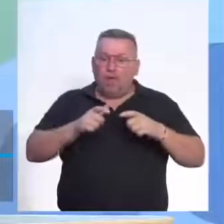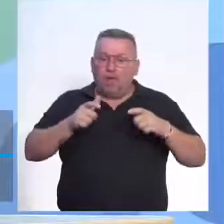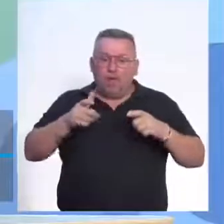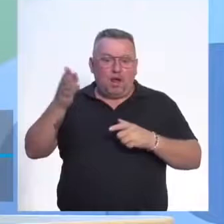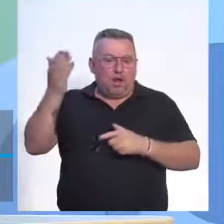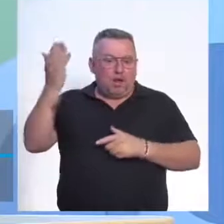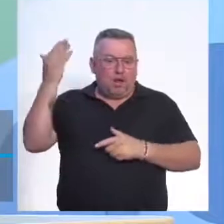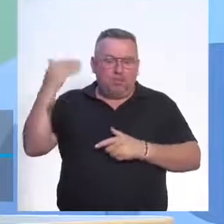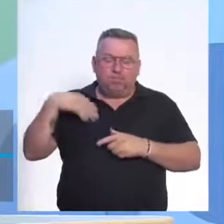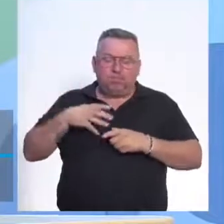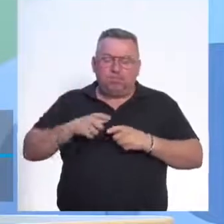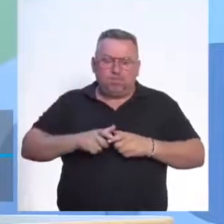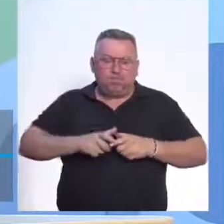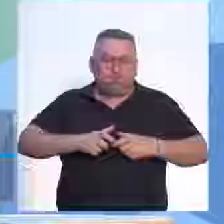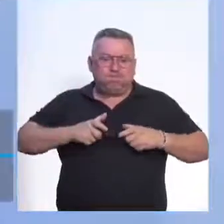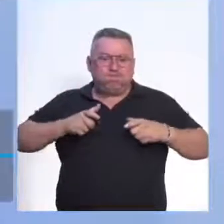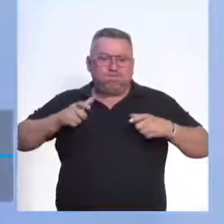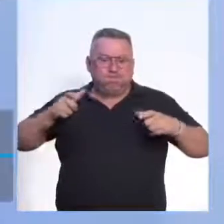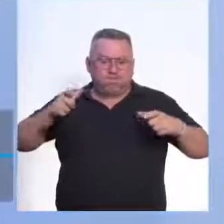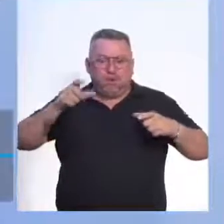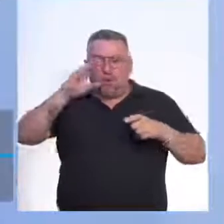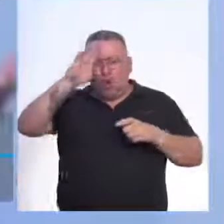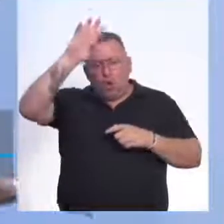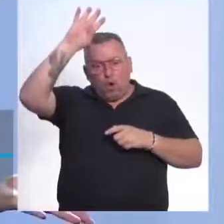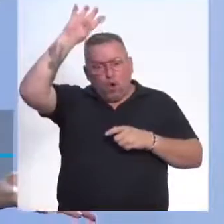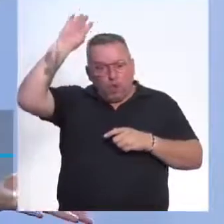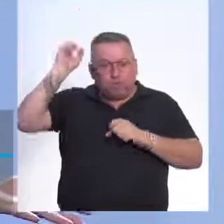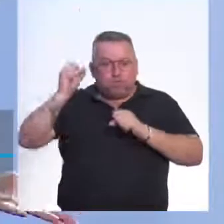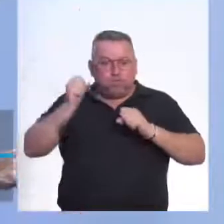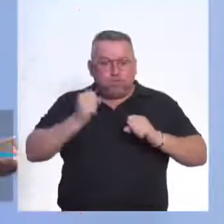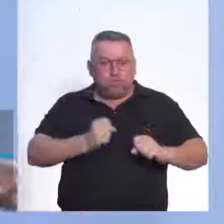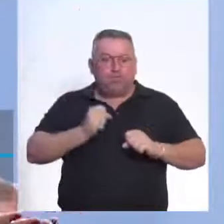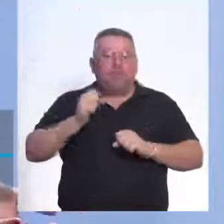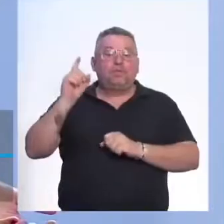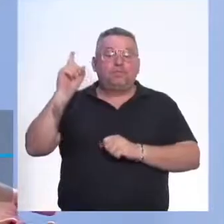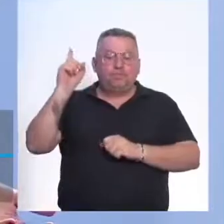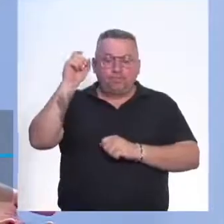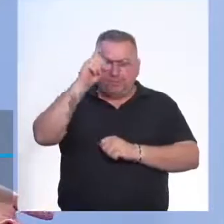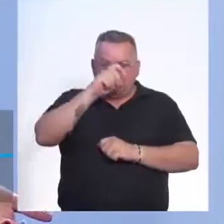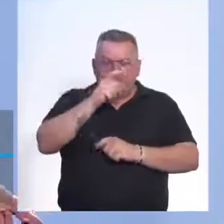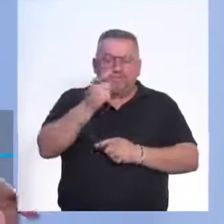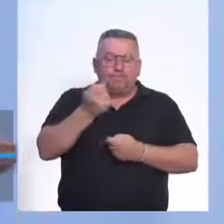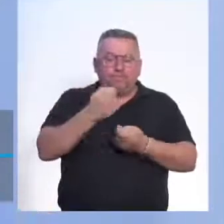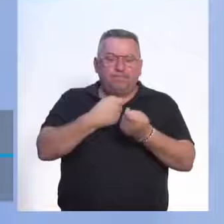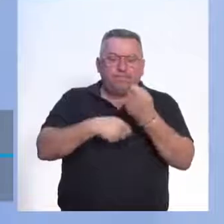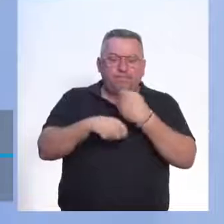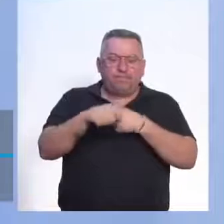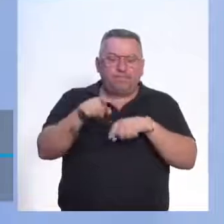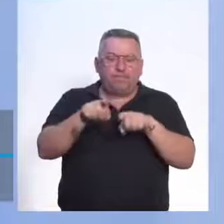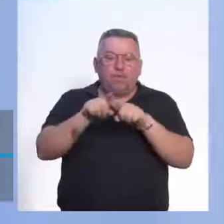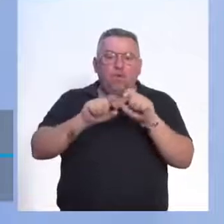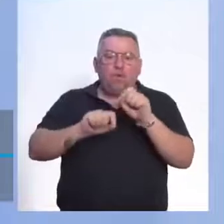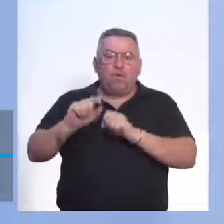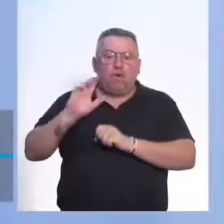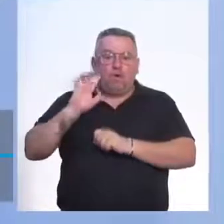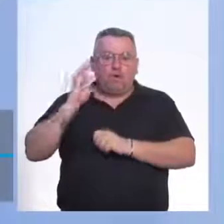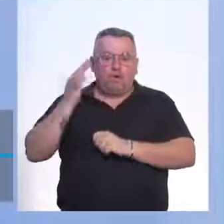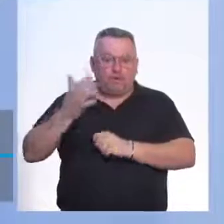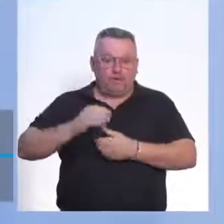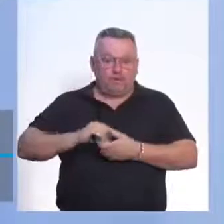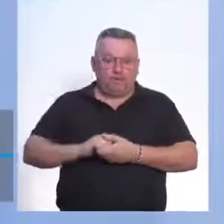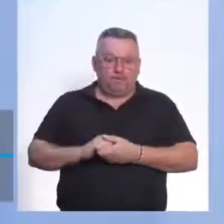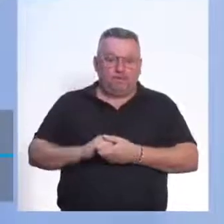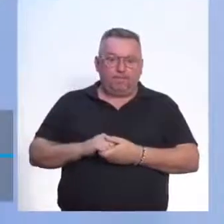né? Era enorme, né? Muito então, grande. Difícil administrar tudo aquilo. Exatamente. Então, muito difícil de administrar. E aí, o que acontece?